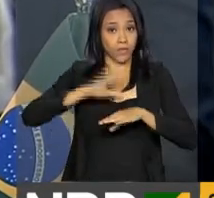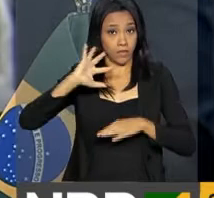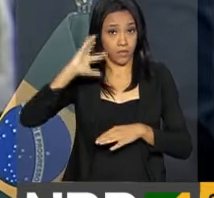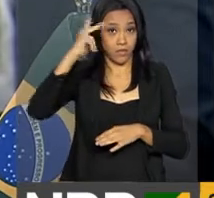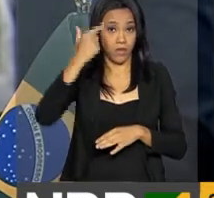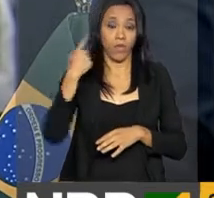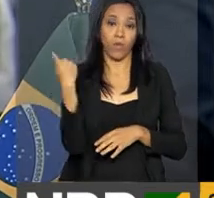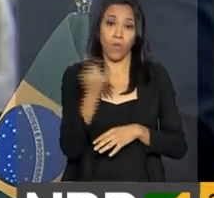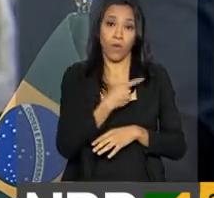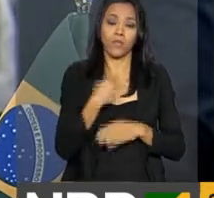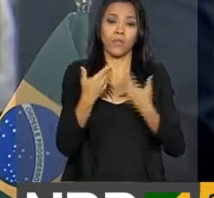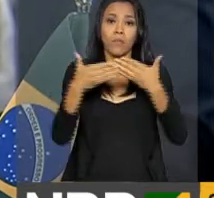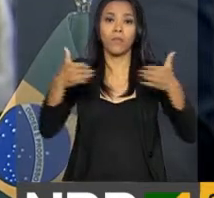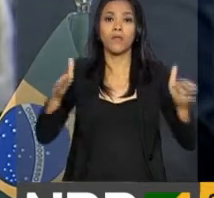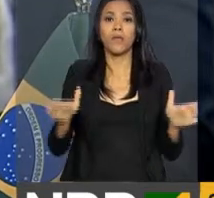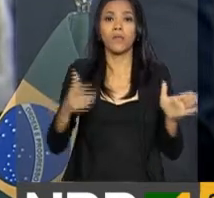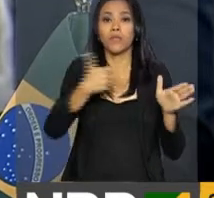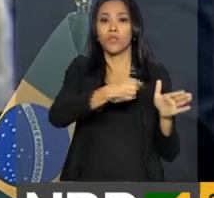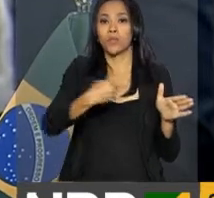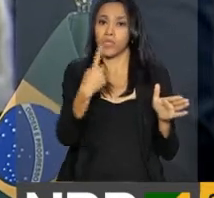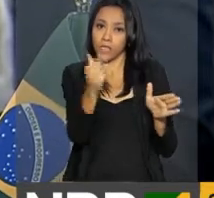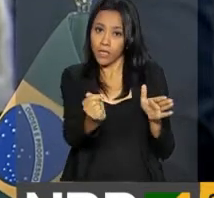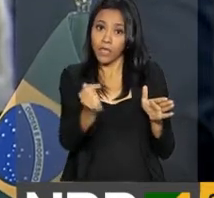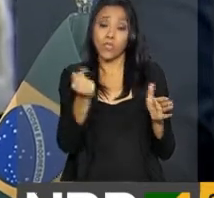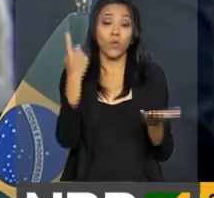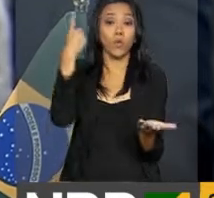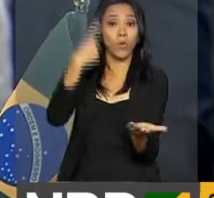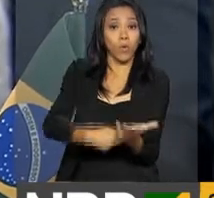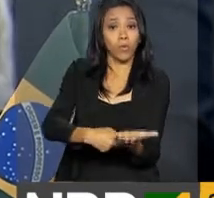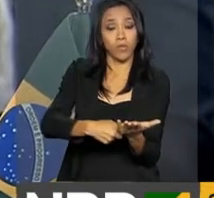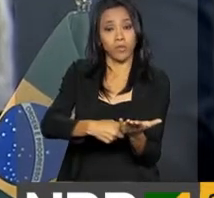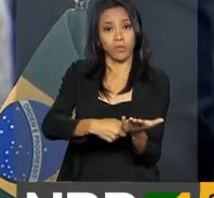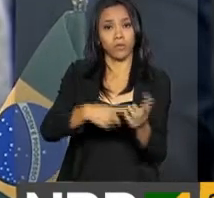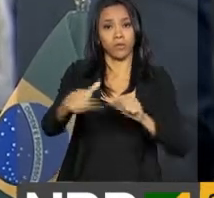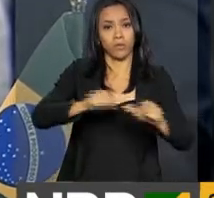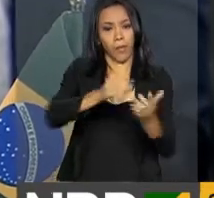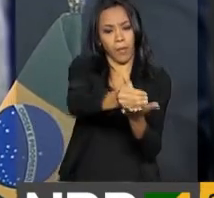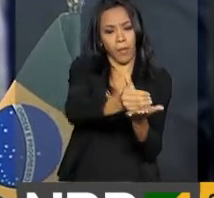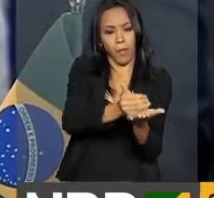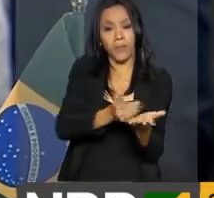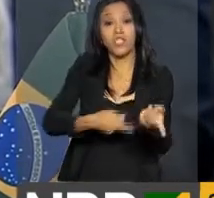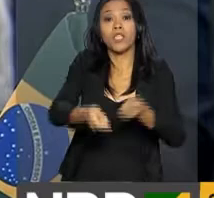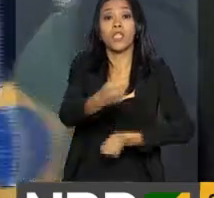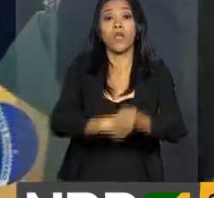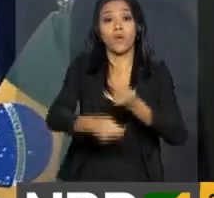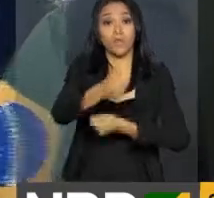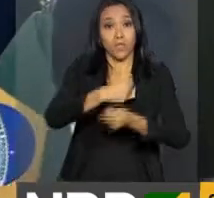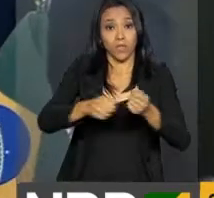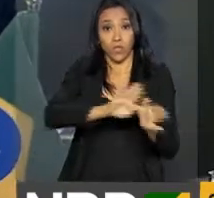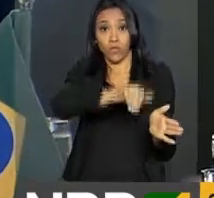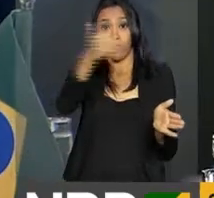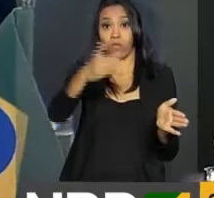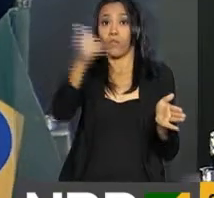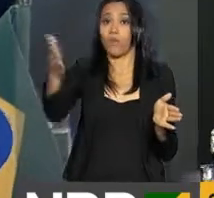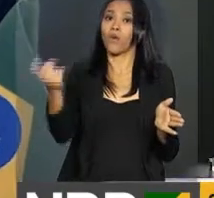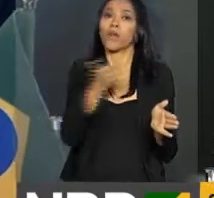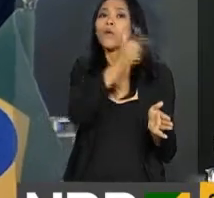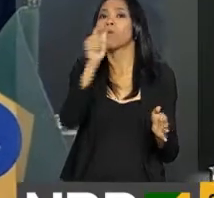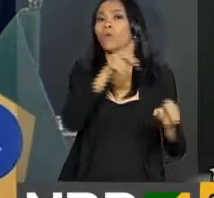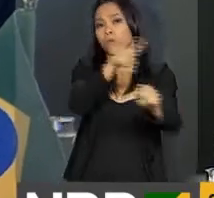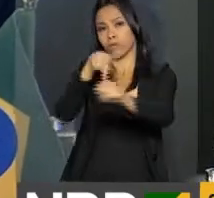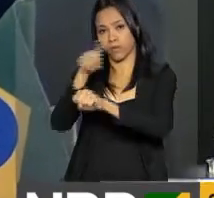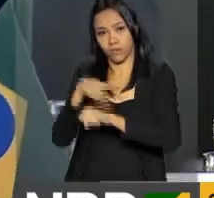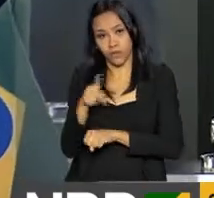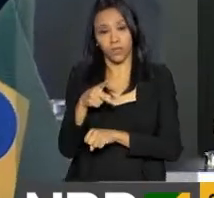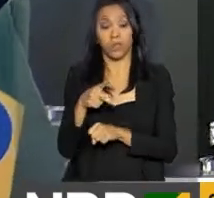em 2017, nossa agenda de negociações externas. Durante todo o período em que